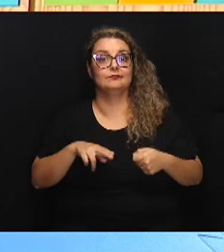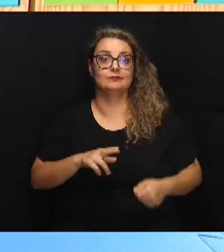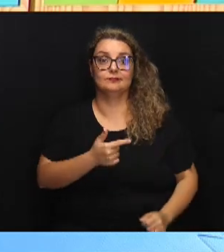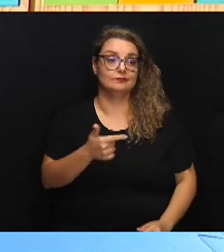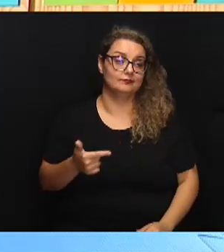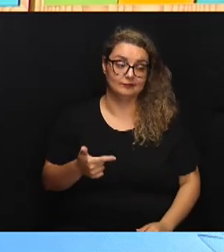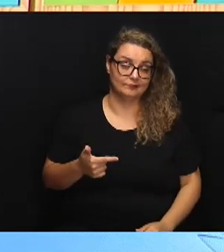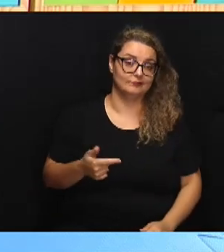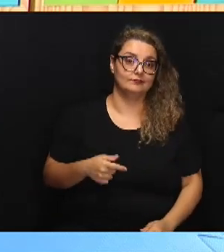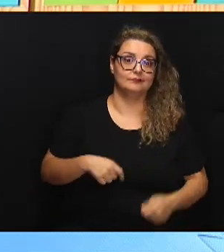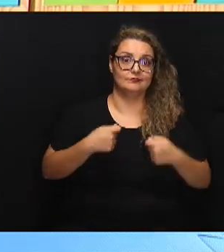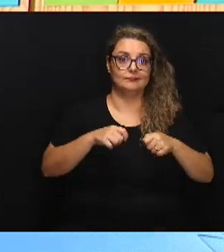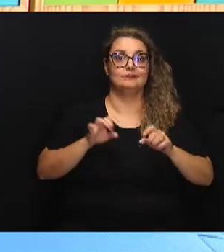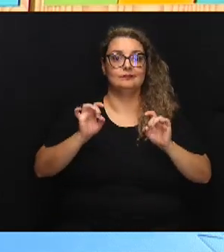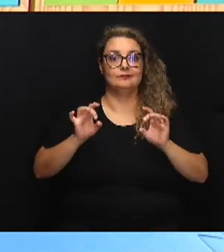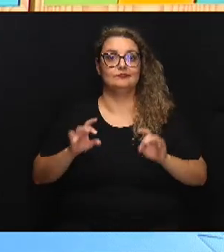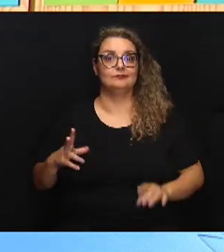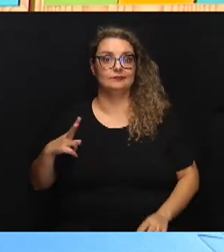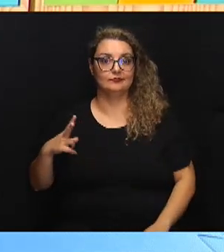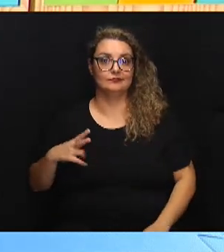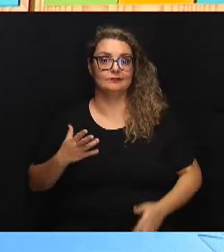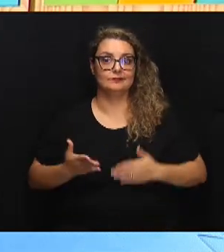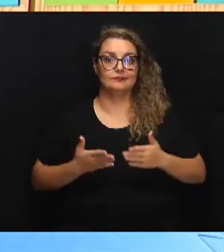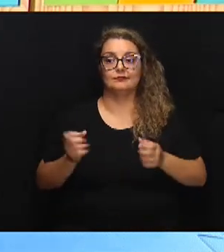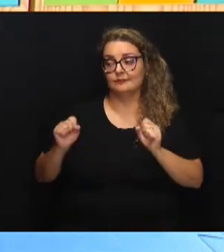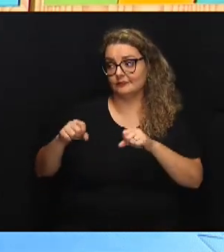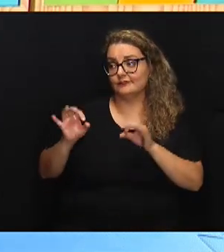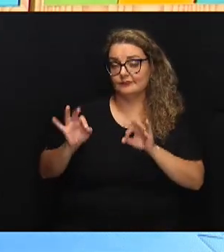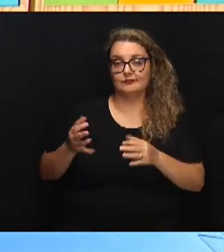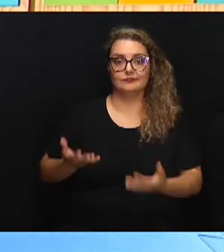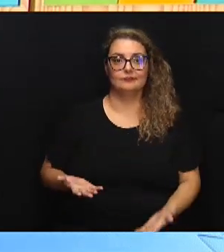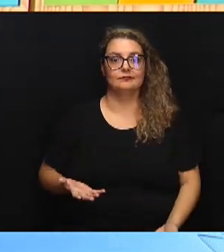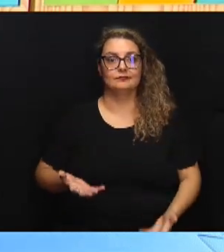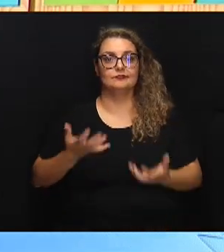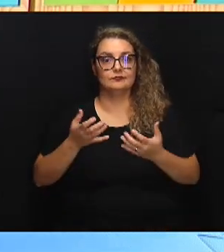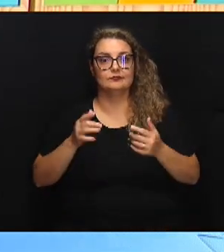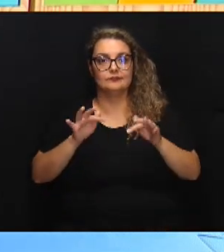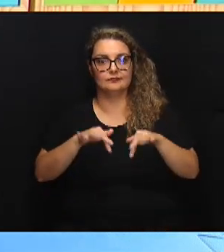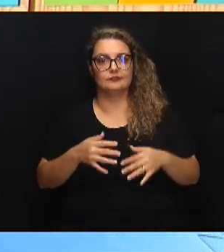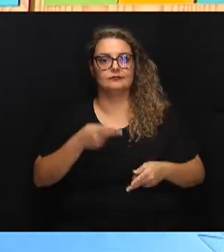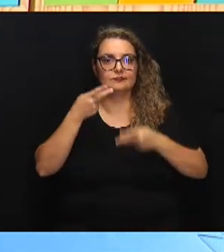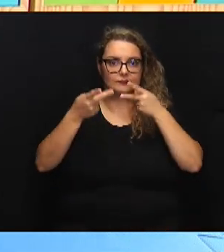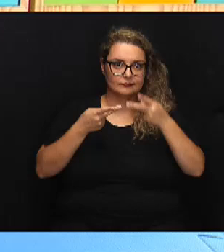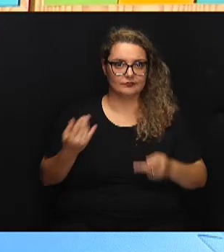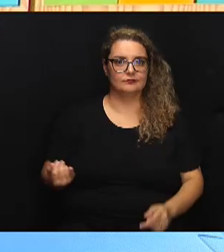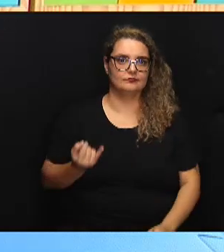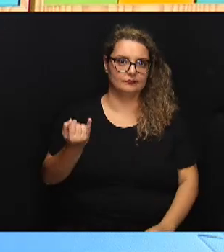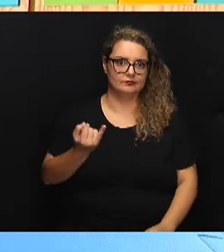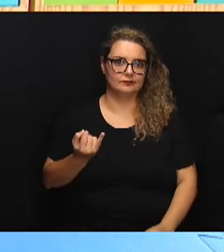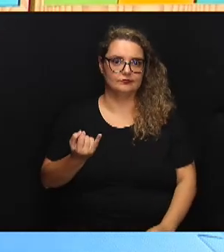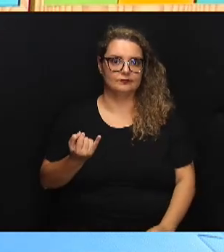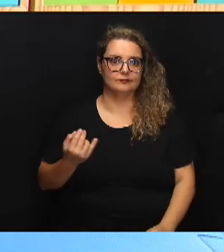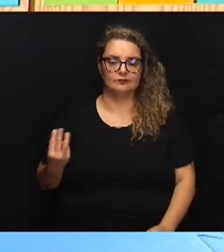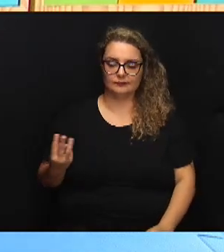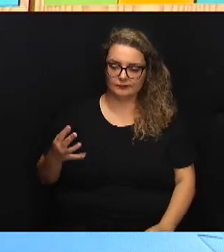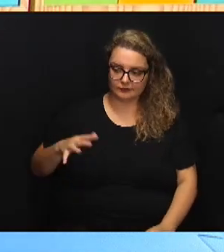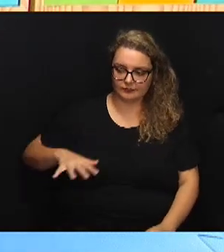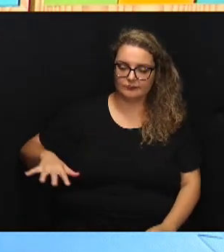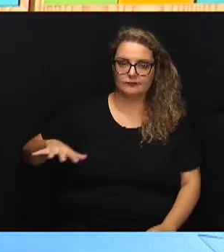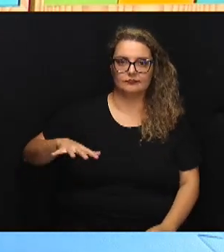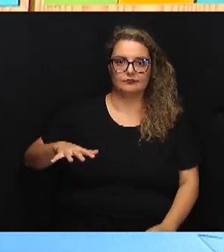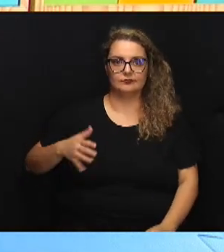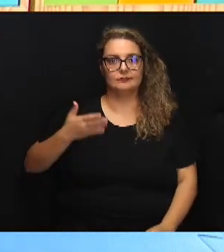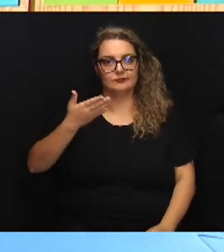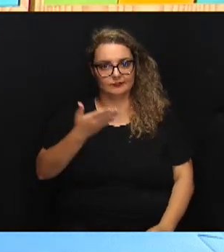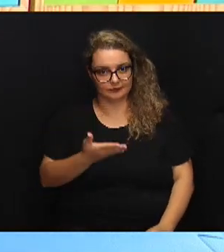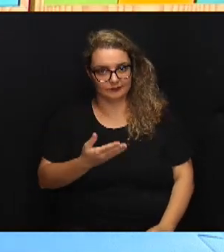uma necessidade particular a ser trabalhada. Exatamente. Né? E eu queria, assim, para finalizar, que você falasse da importância do terceiro setor. Você que